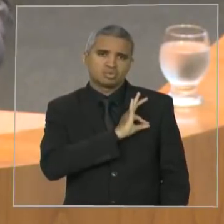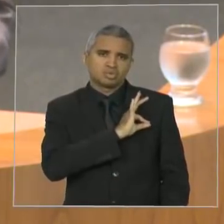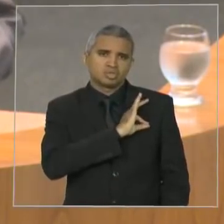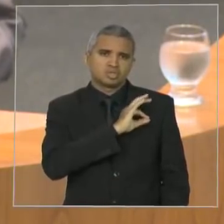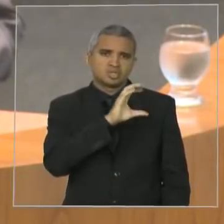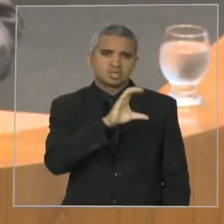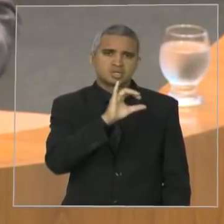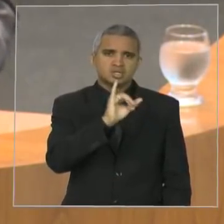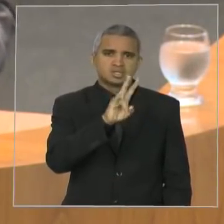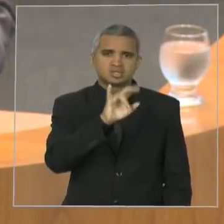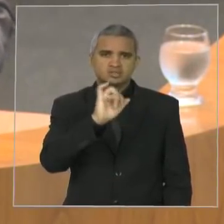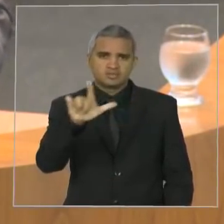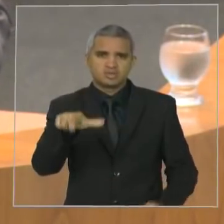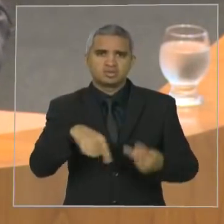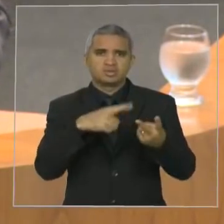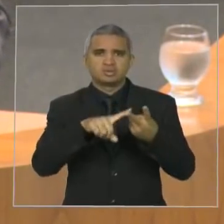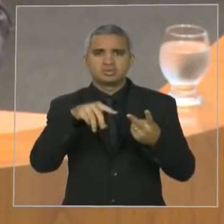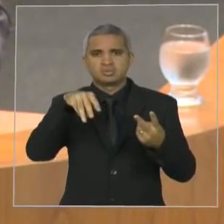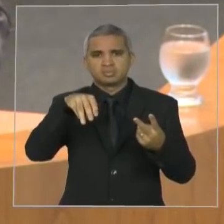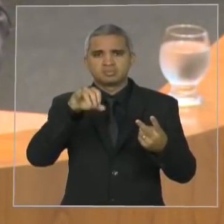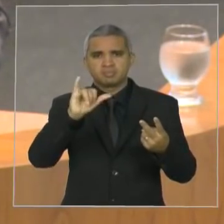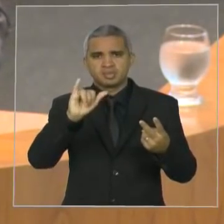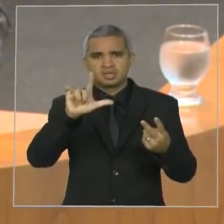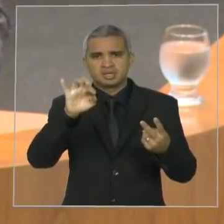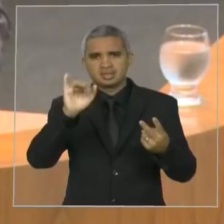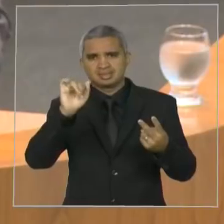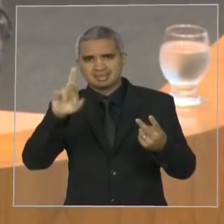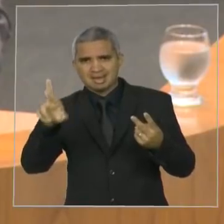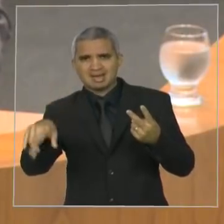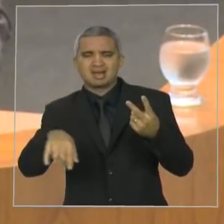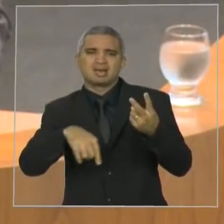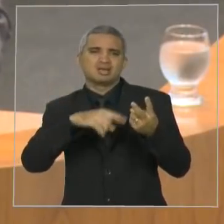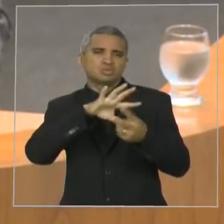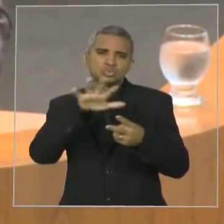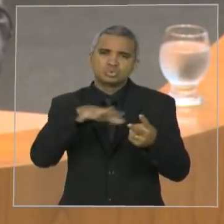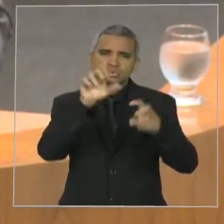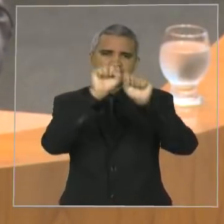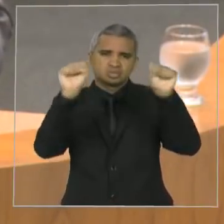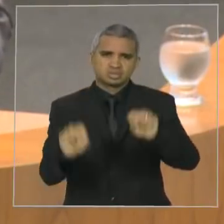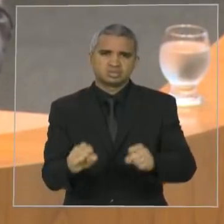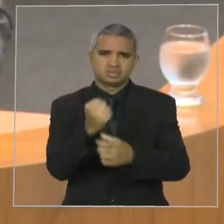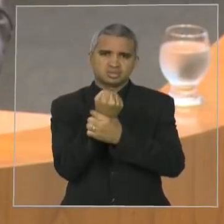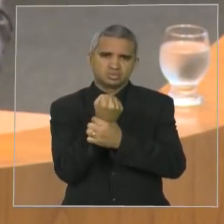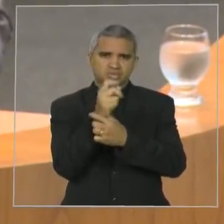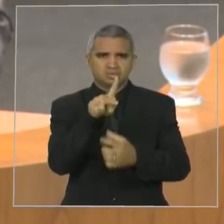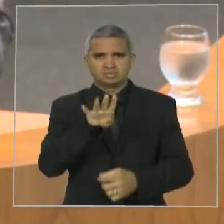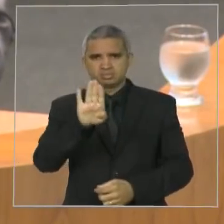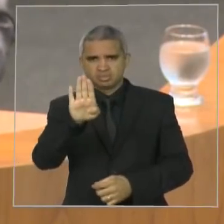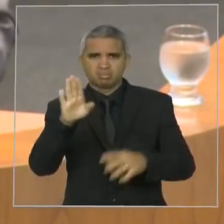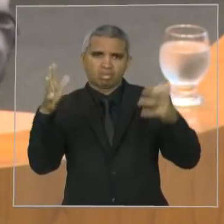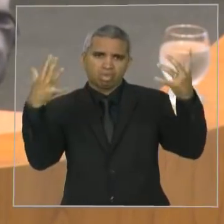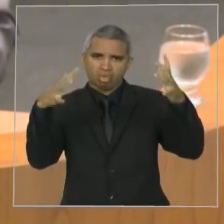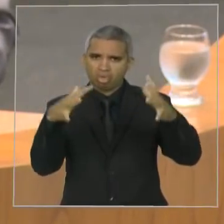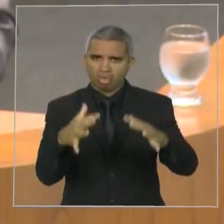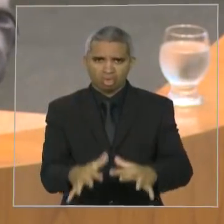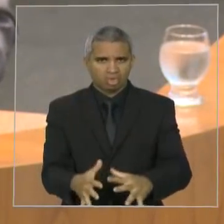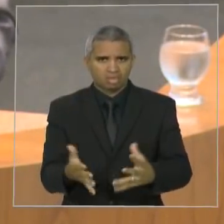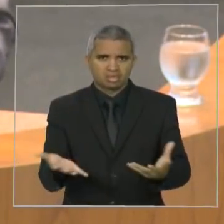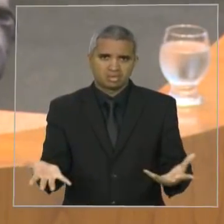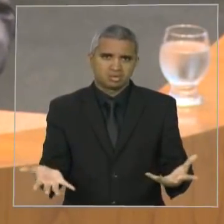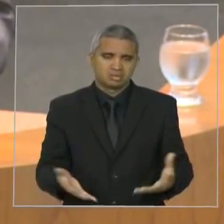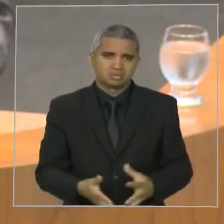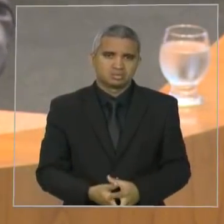ordem nos estados. Só no Rio Grande do Norte, as Forças Armadas já